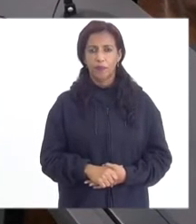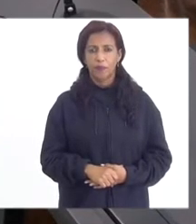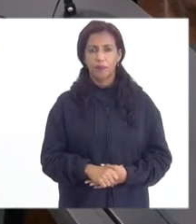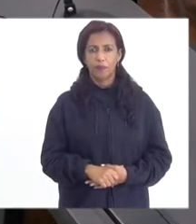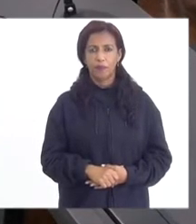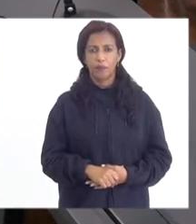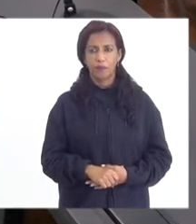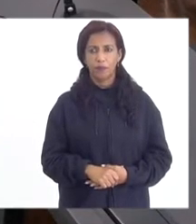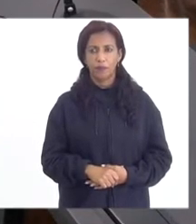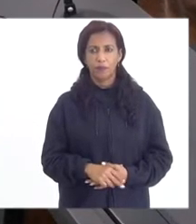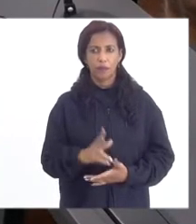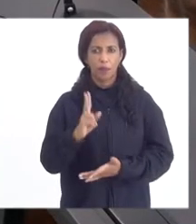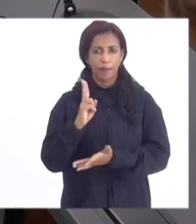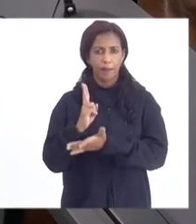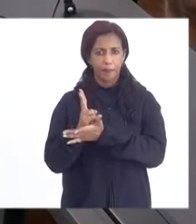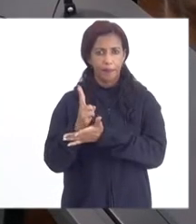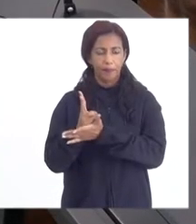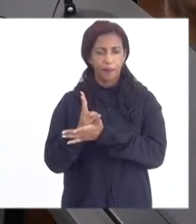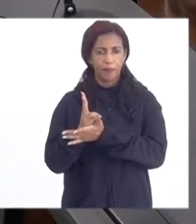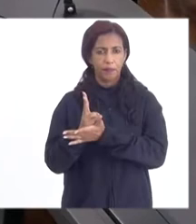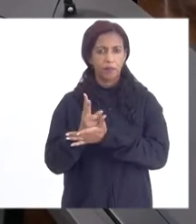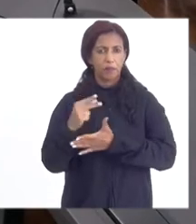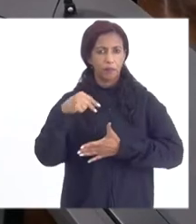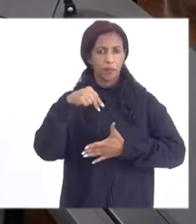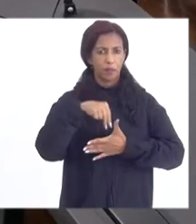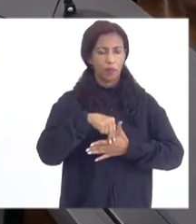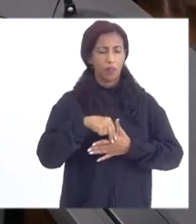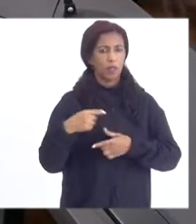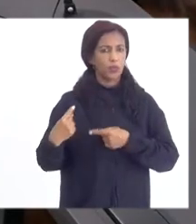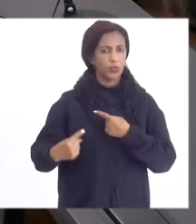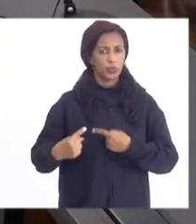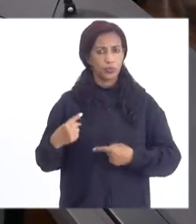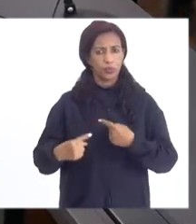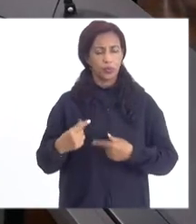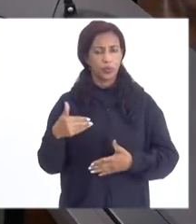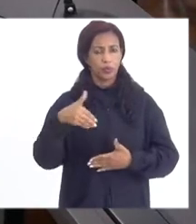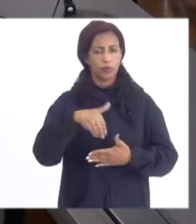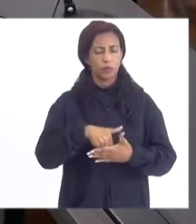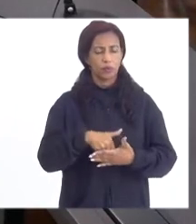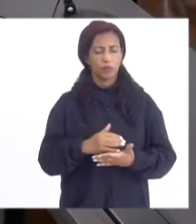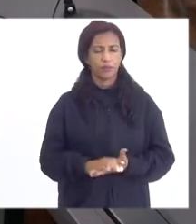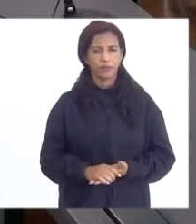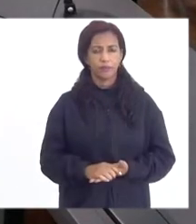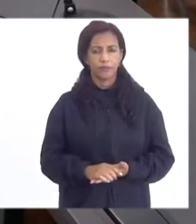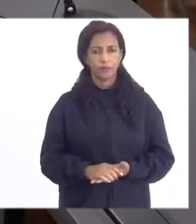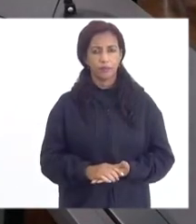É o mesmo objeto, pela anexação. É o mesmo objeto. Em discussão, em votação,